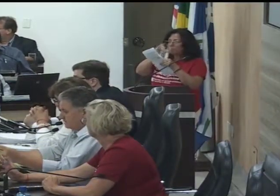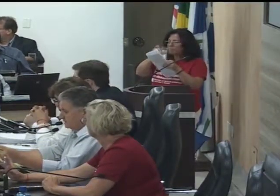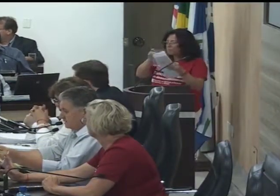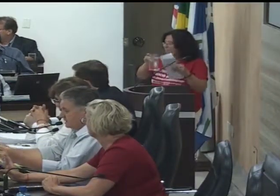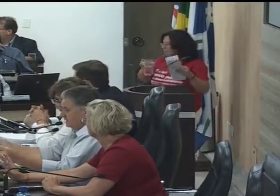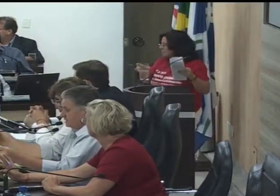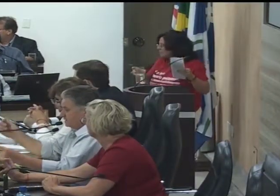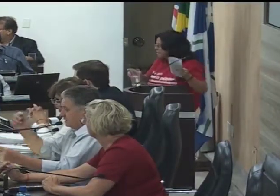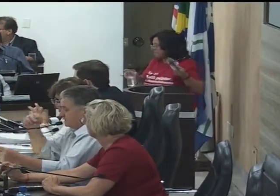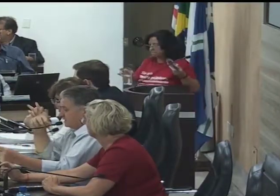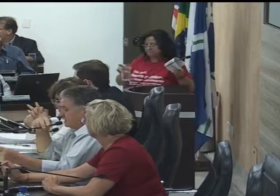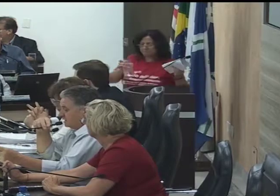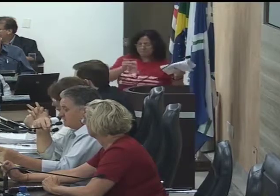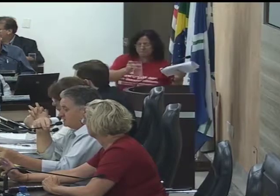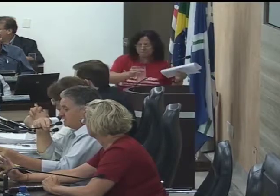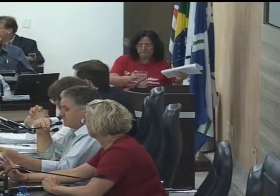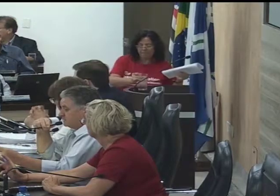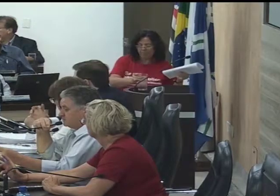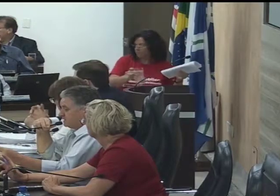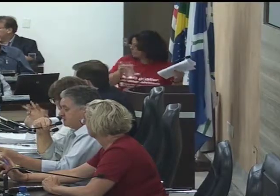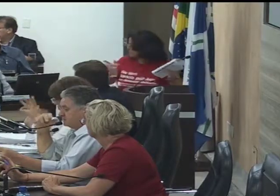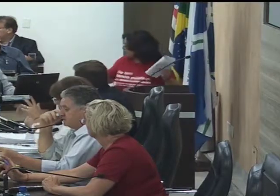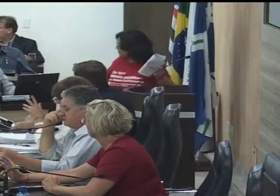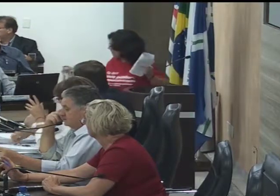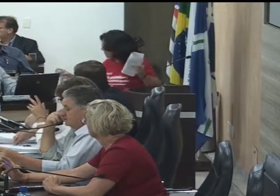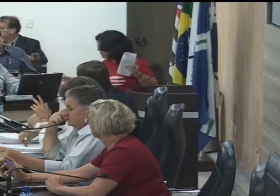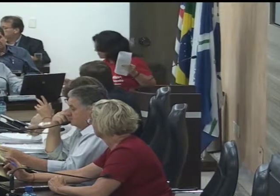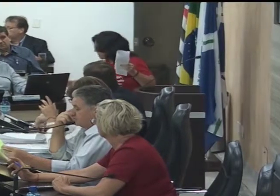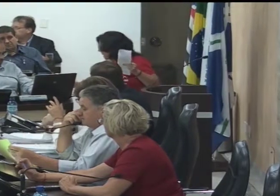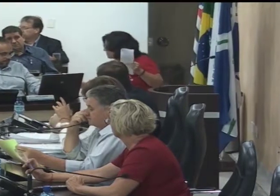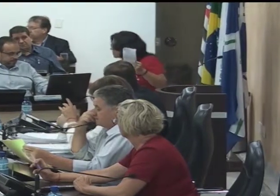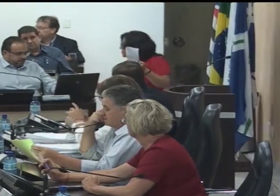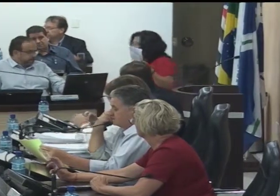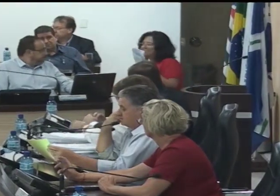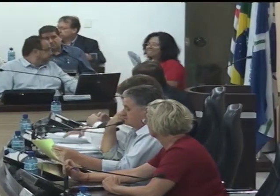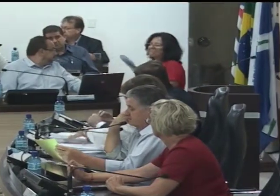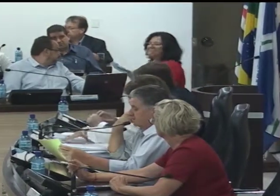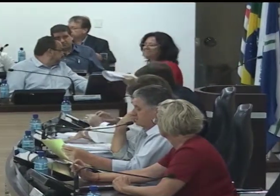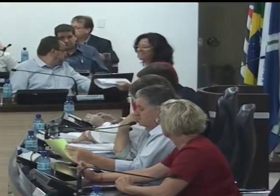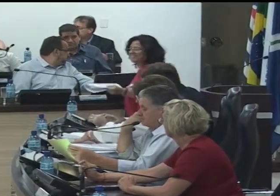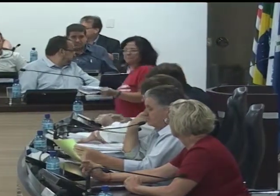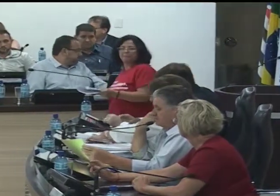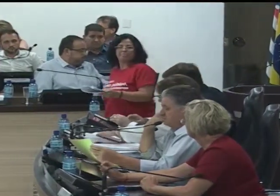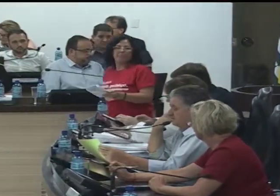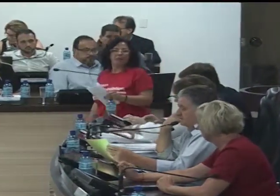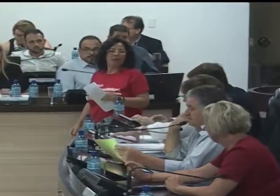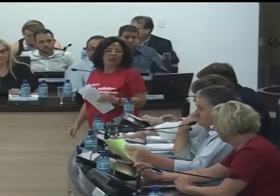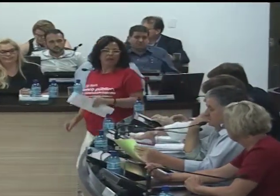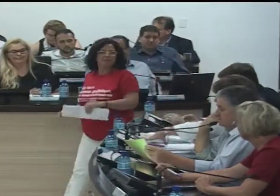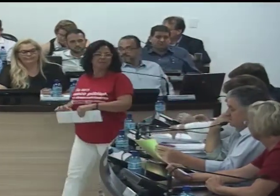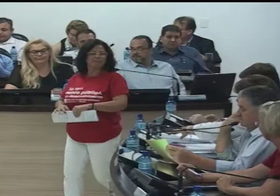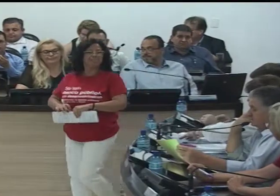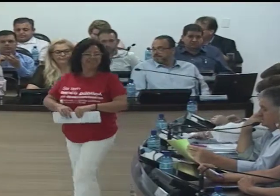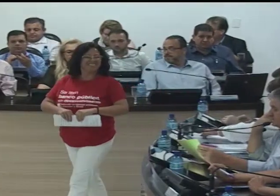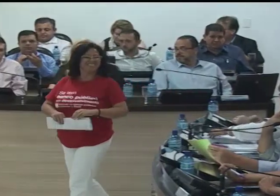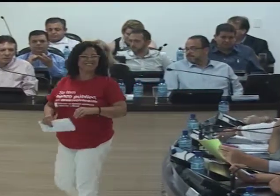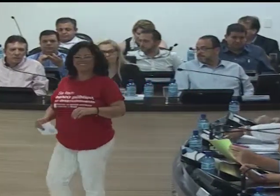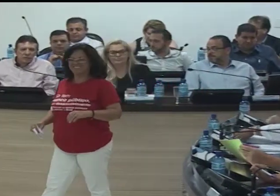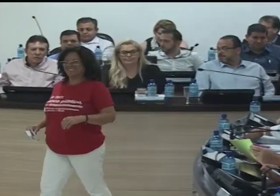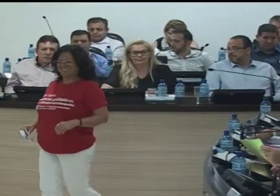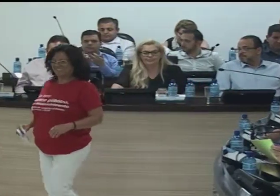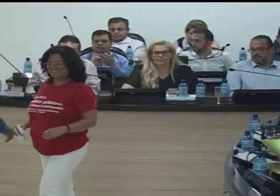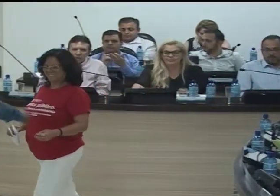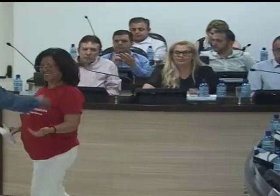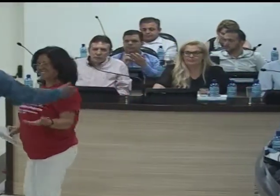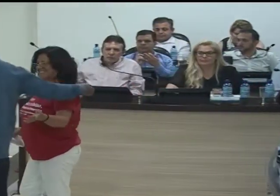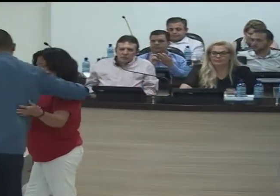Queria agradecer a senhora Ana Lúcia Ramos Pinto, representante dos sindicatos bancários de Limeira, que discorreu